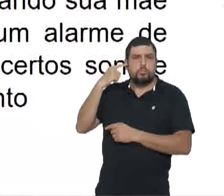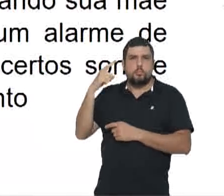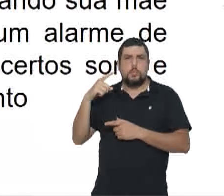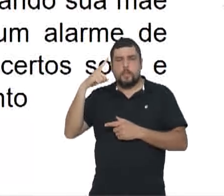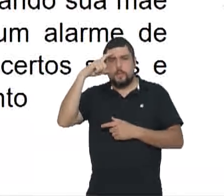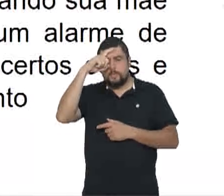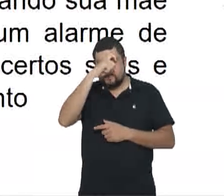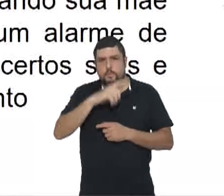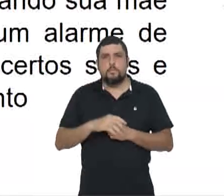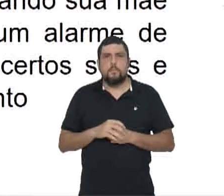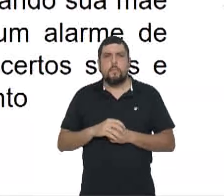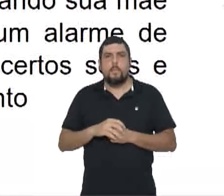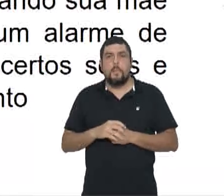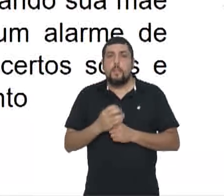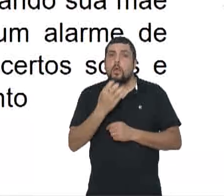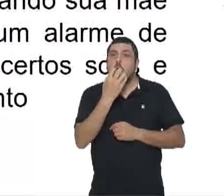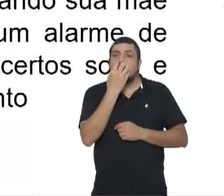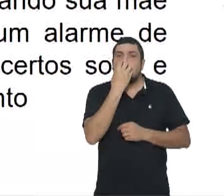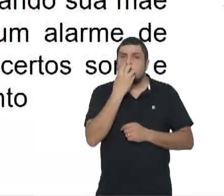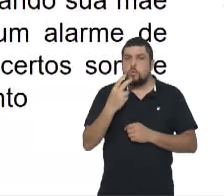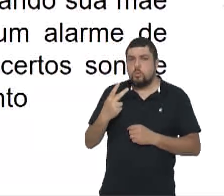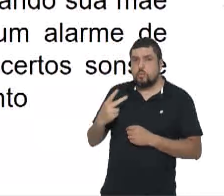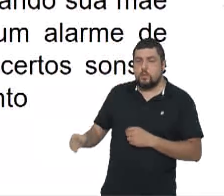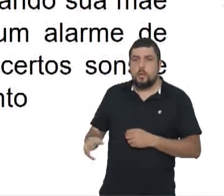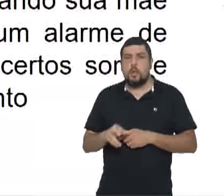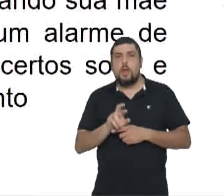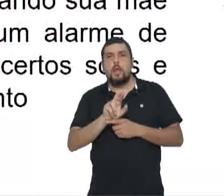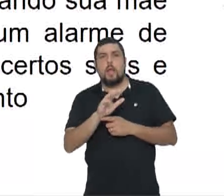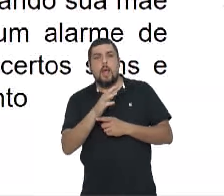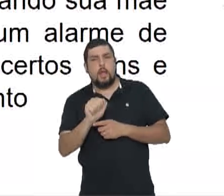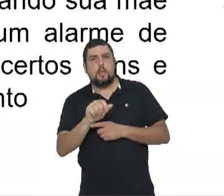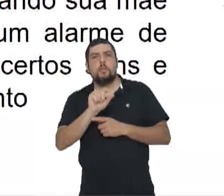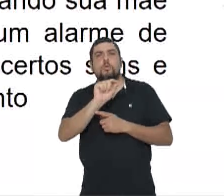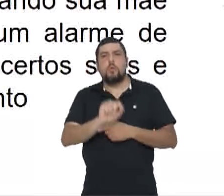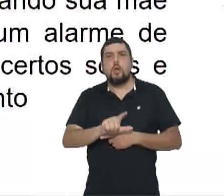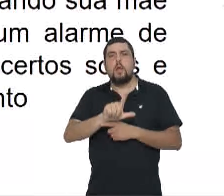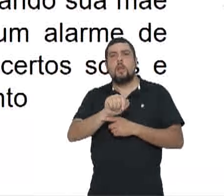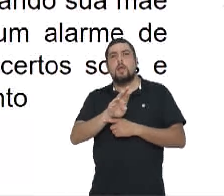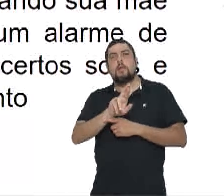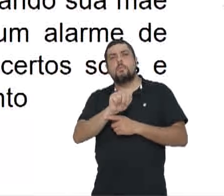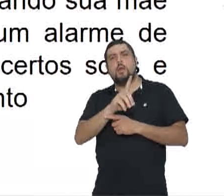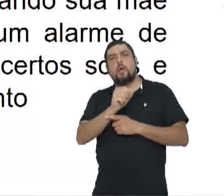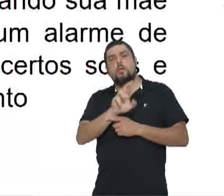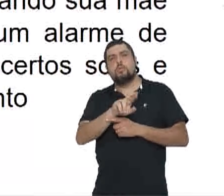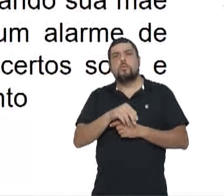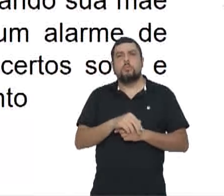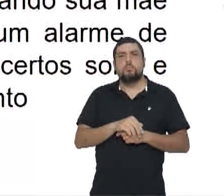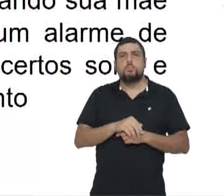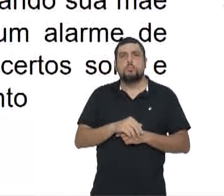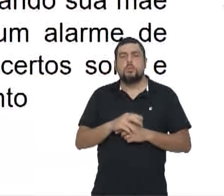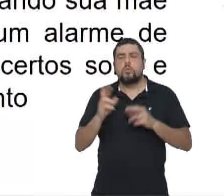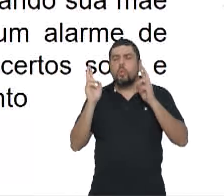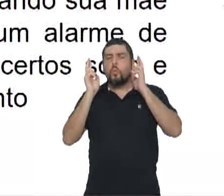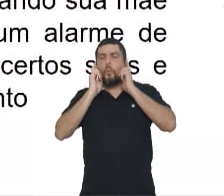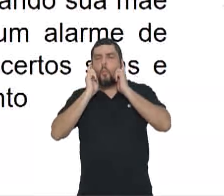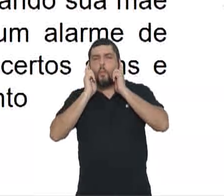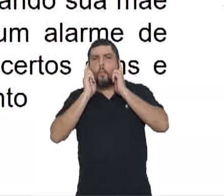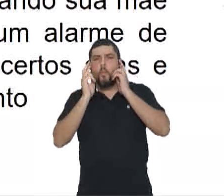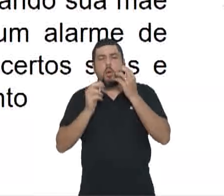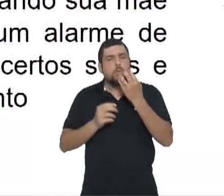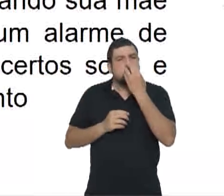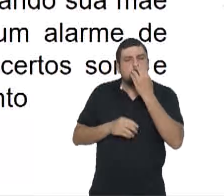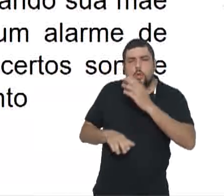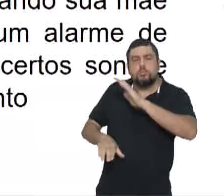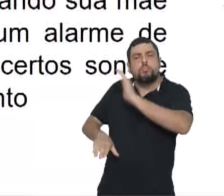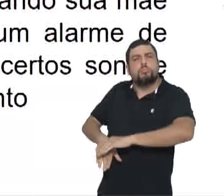O cão de James é o labrador Kurt, que o alerta quando ele precisa acordar de manhã, quando sua mãe o